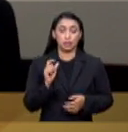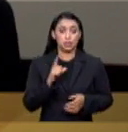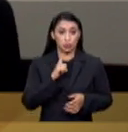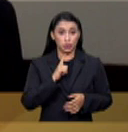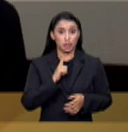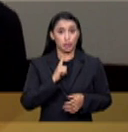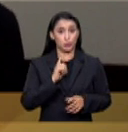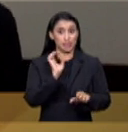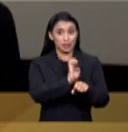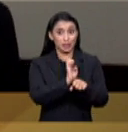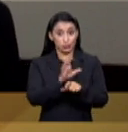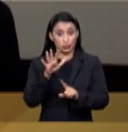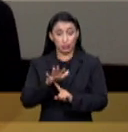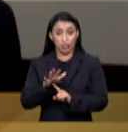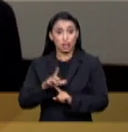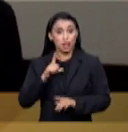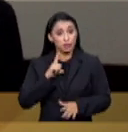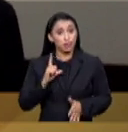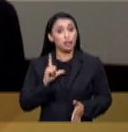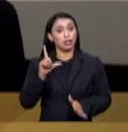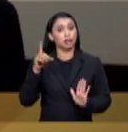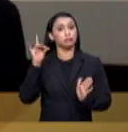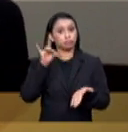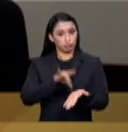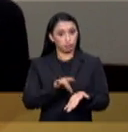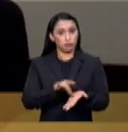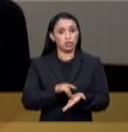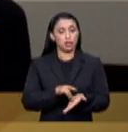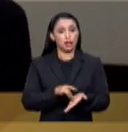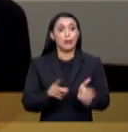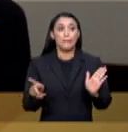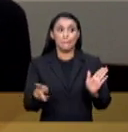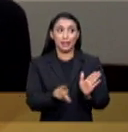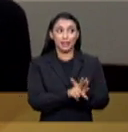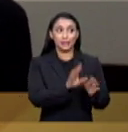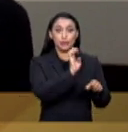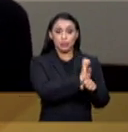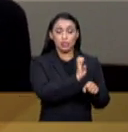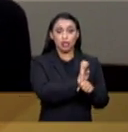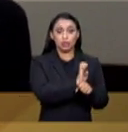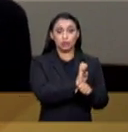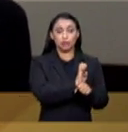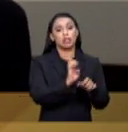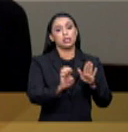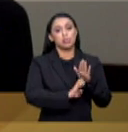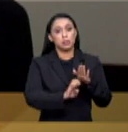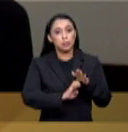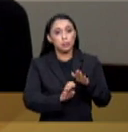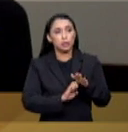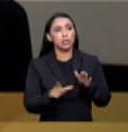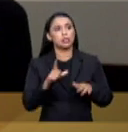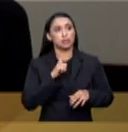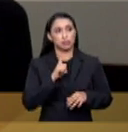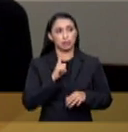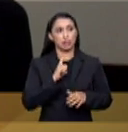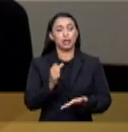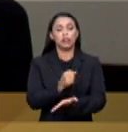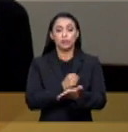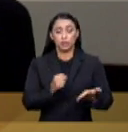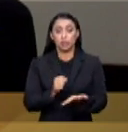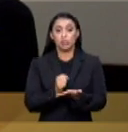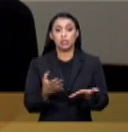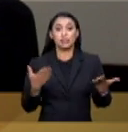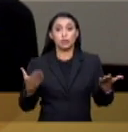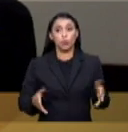porque pertence ao Estado o imposto retido das autarquias e fundações. Então, uma vez